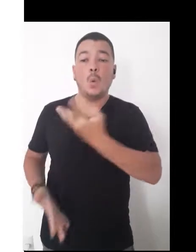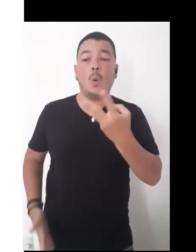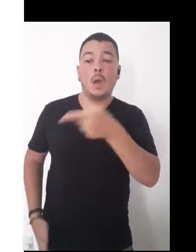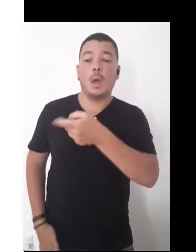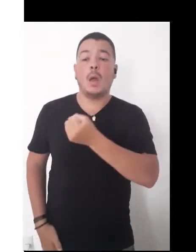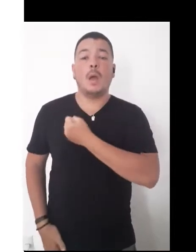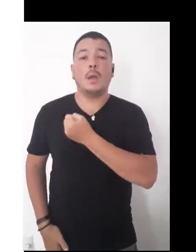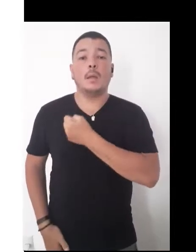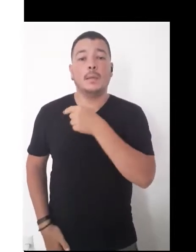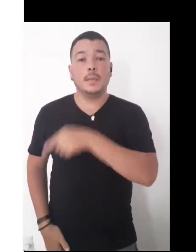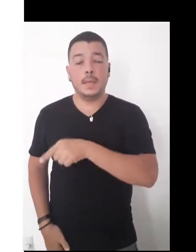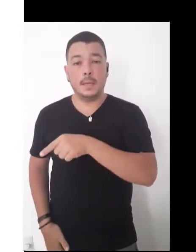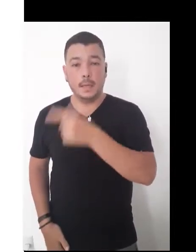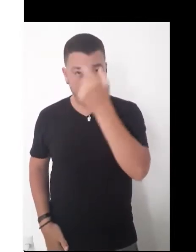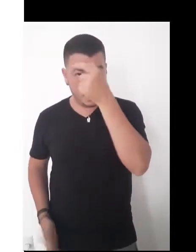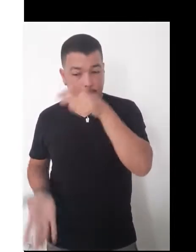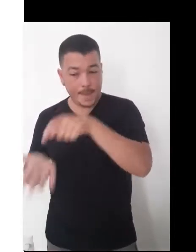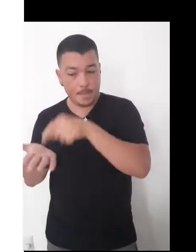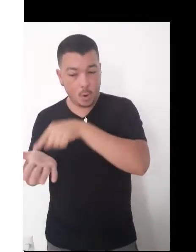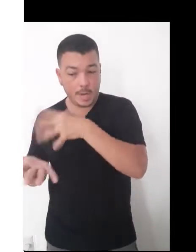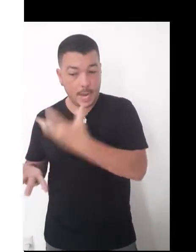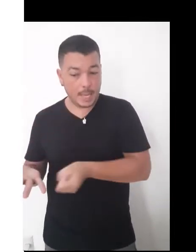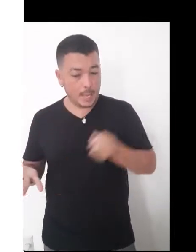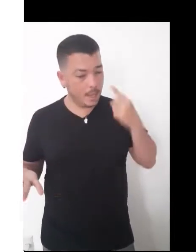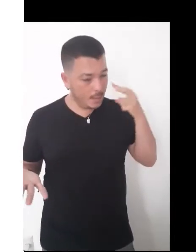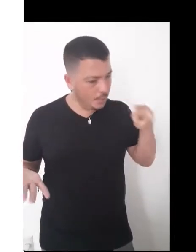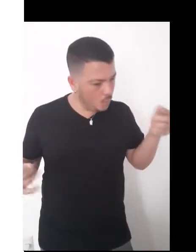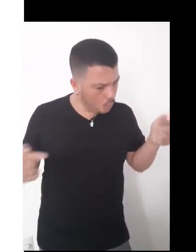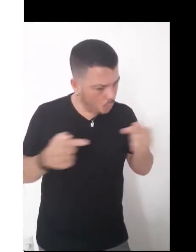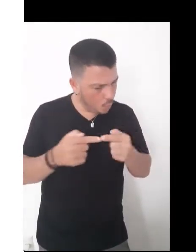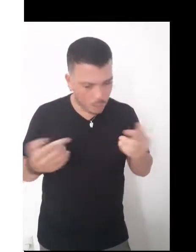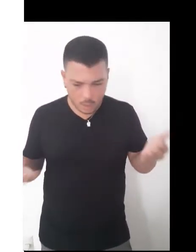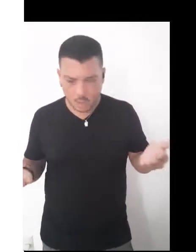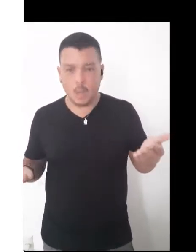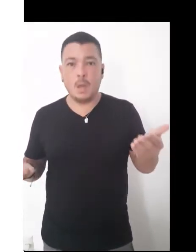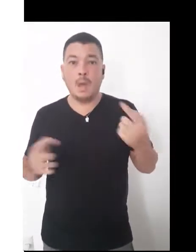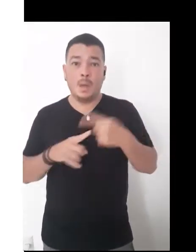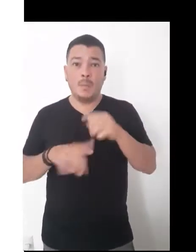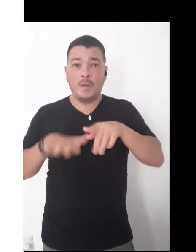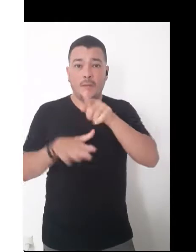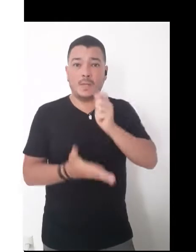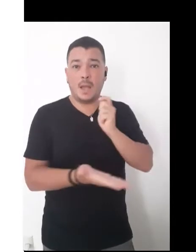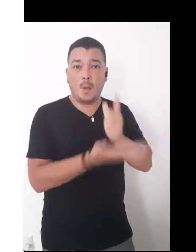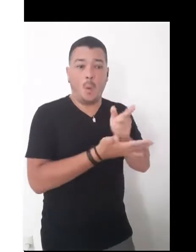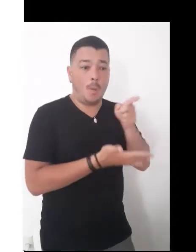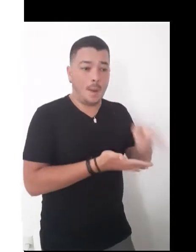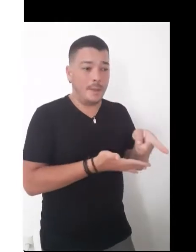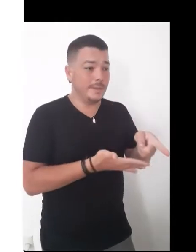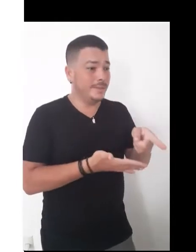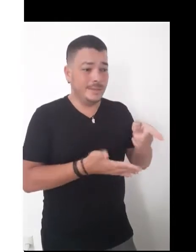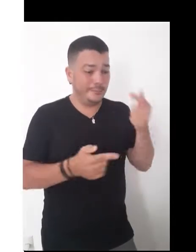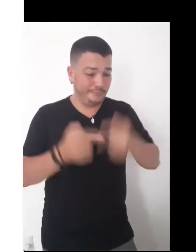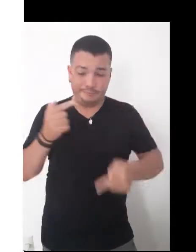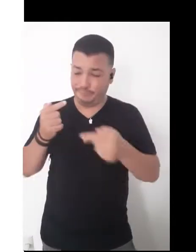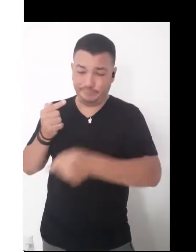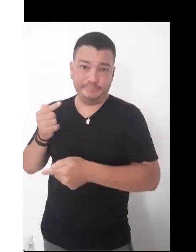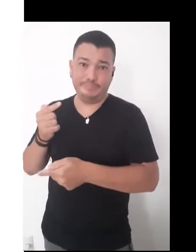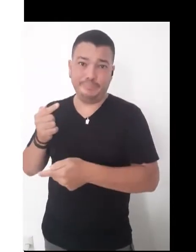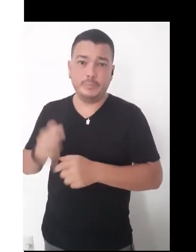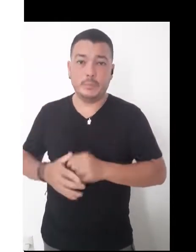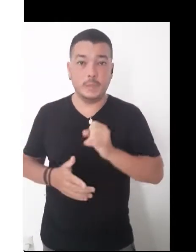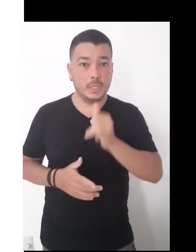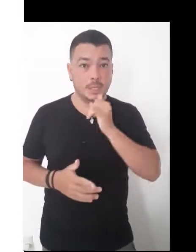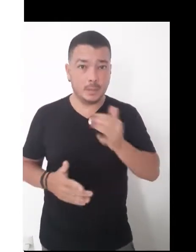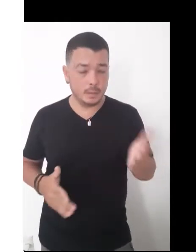Qual o espaço dela? Vou lá no manual da placa-mãe e consulto quantos gigabytes ela aceita no máximo. Se os dois dados